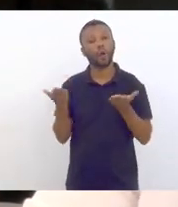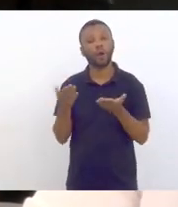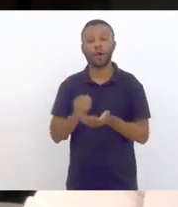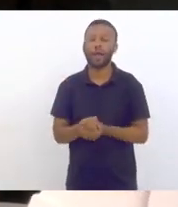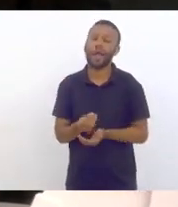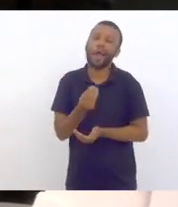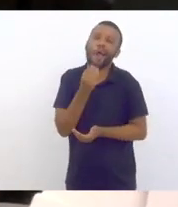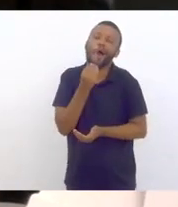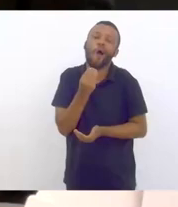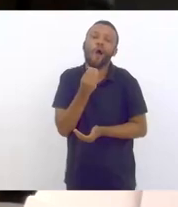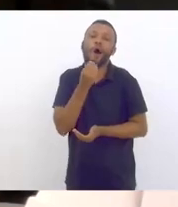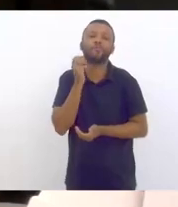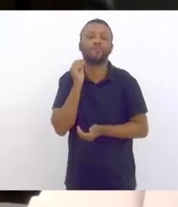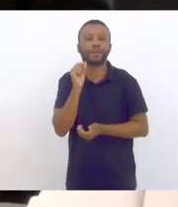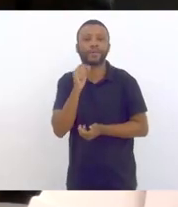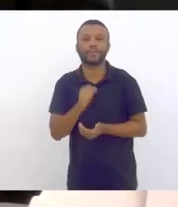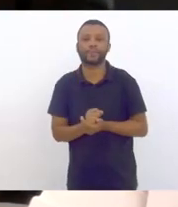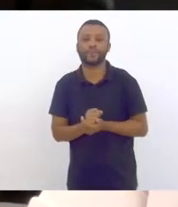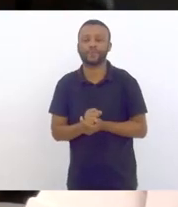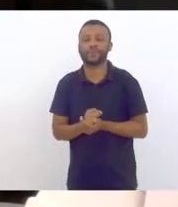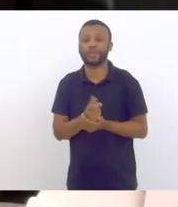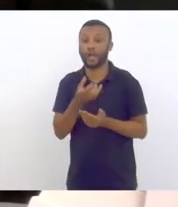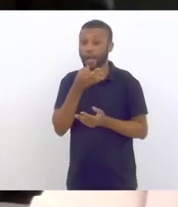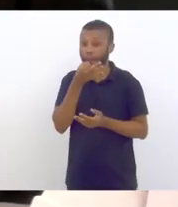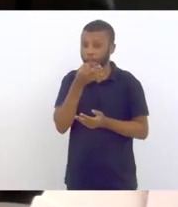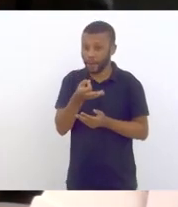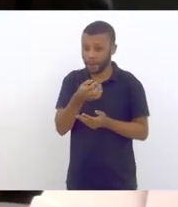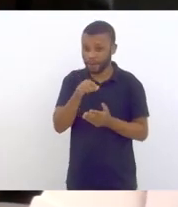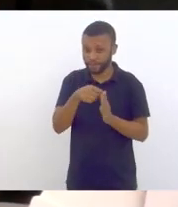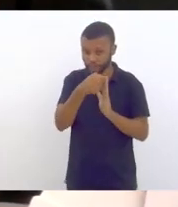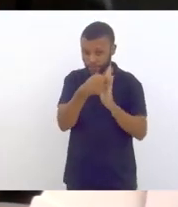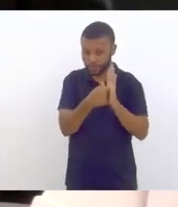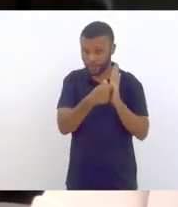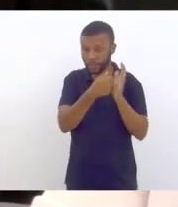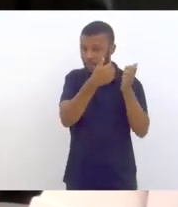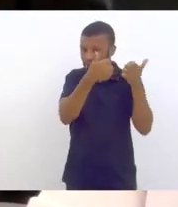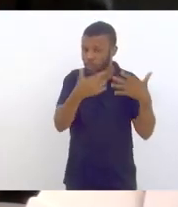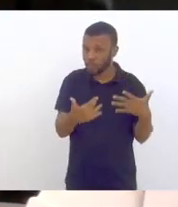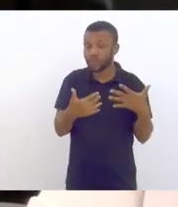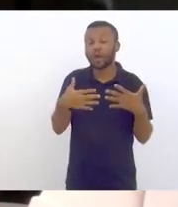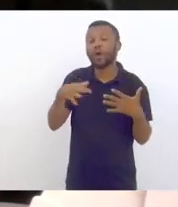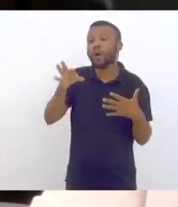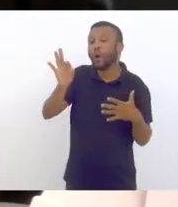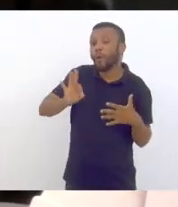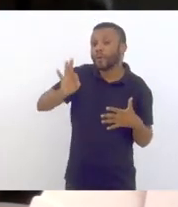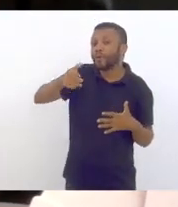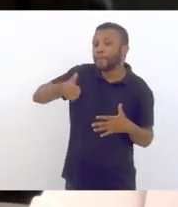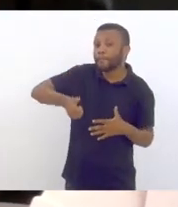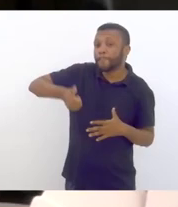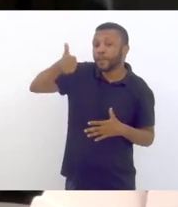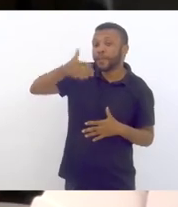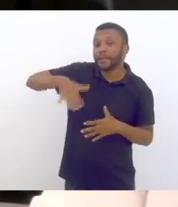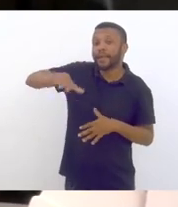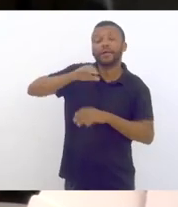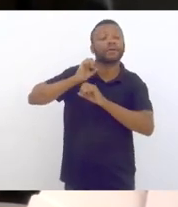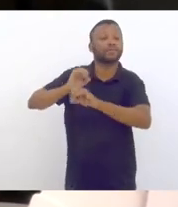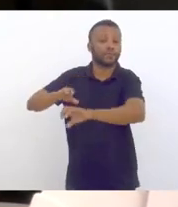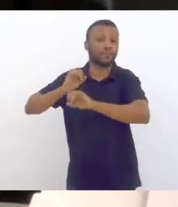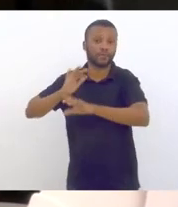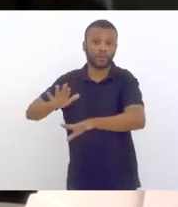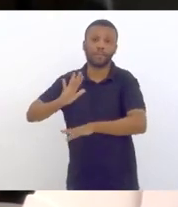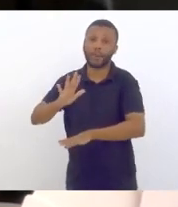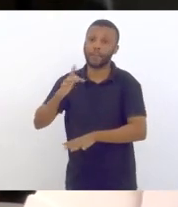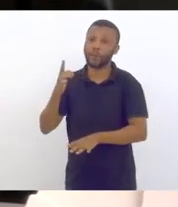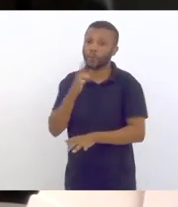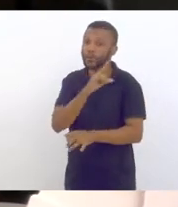que a emenda fala de um índice de melhoria da educação para chegar a esse índice nós temos que ter